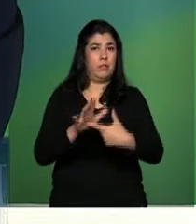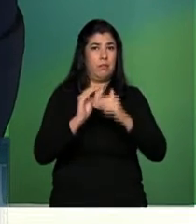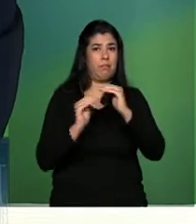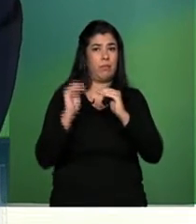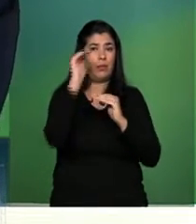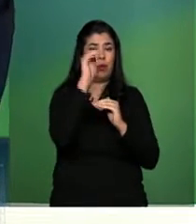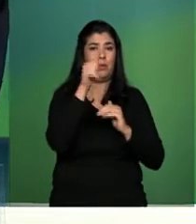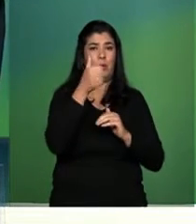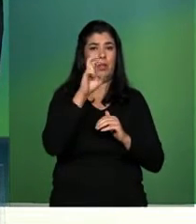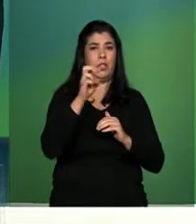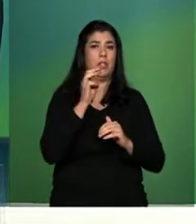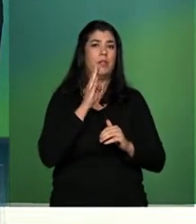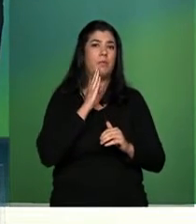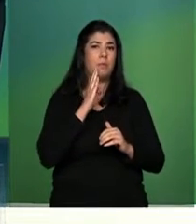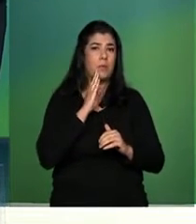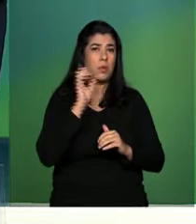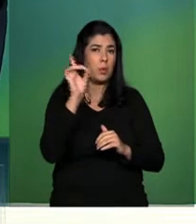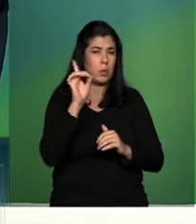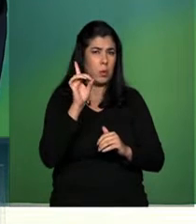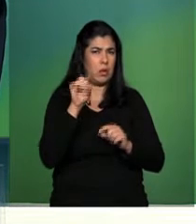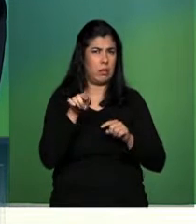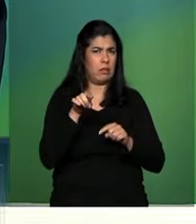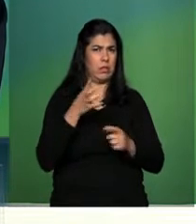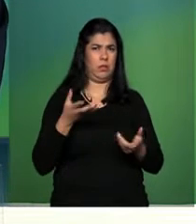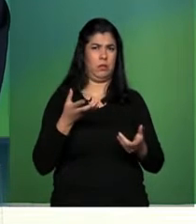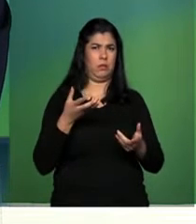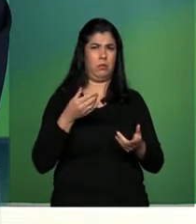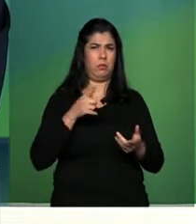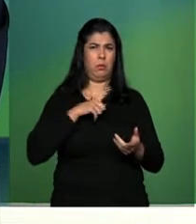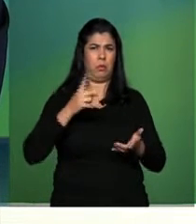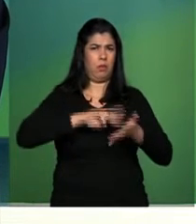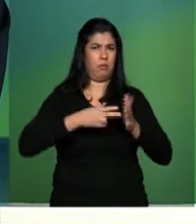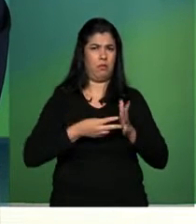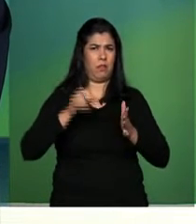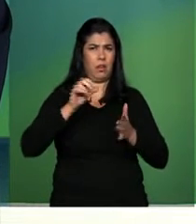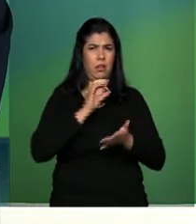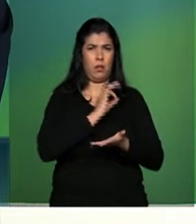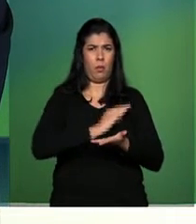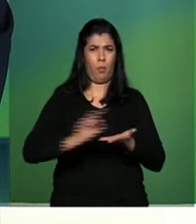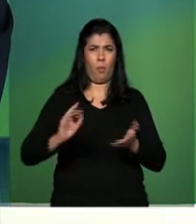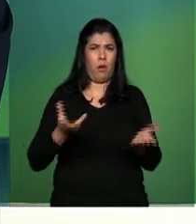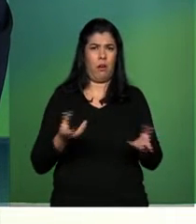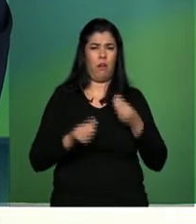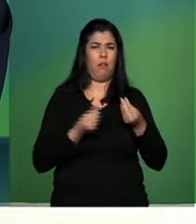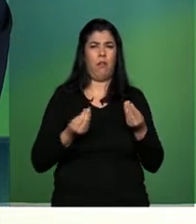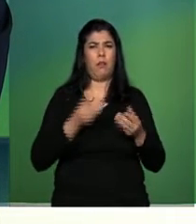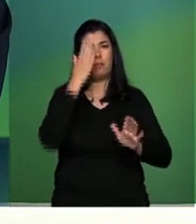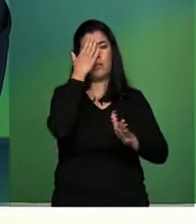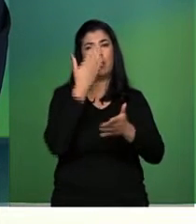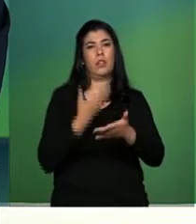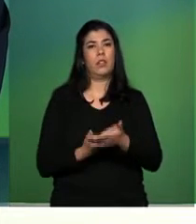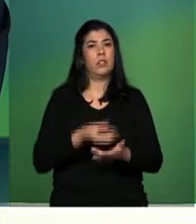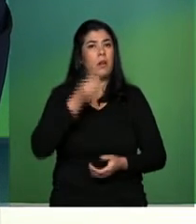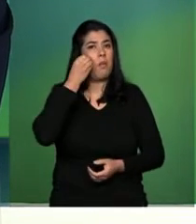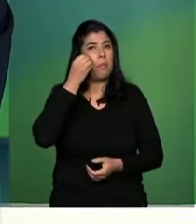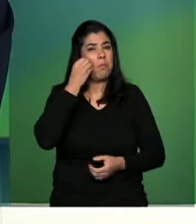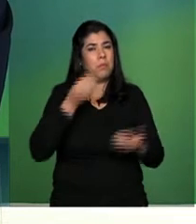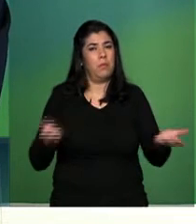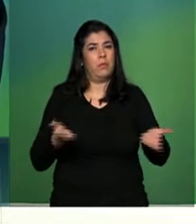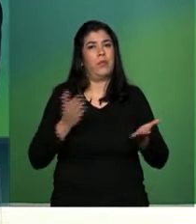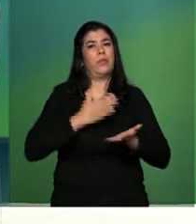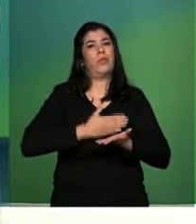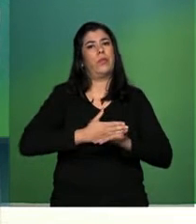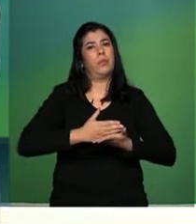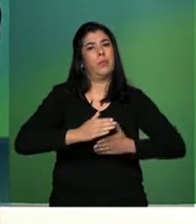dólares, não me parece que isso é algo vazio. Portanto, eu creio que o grande teste se dará